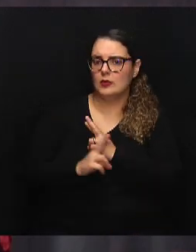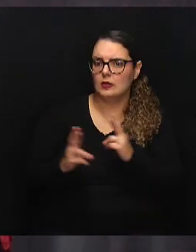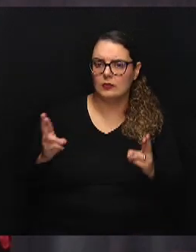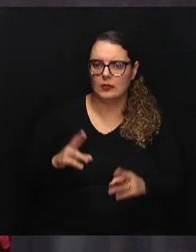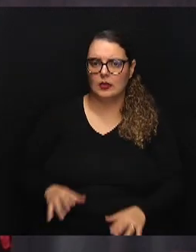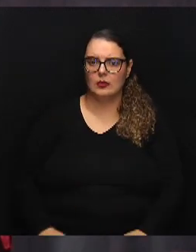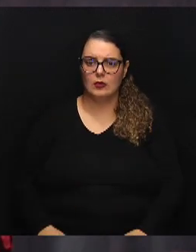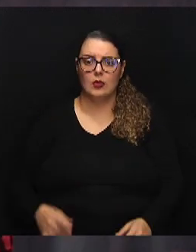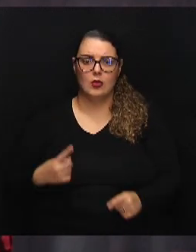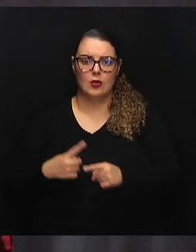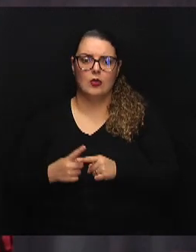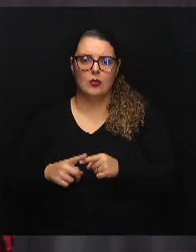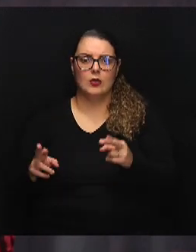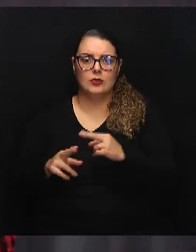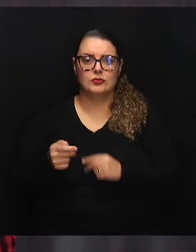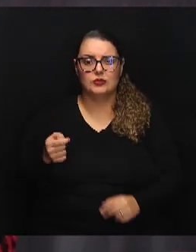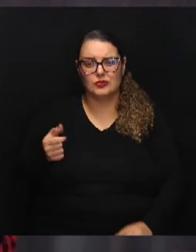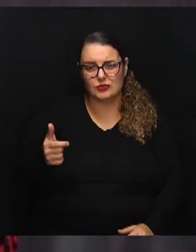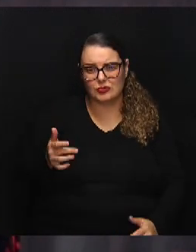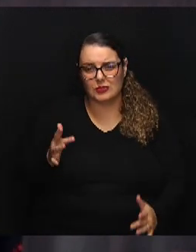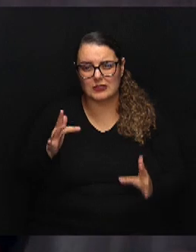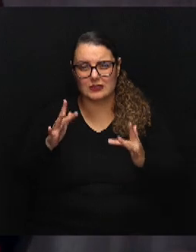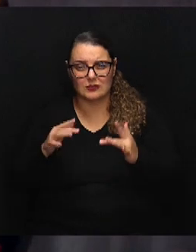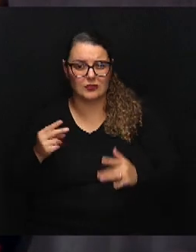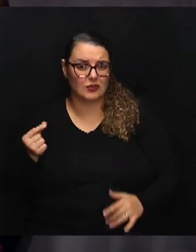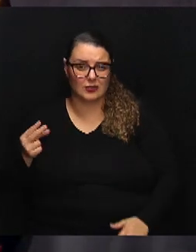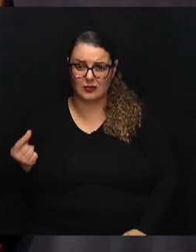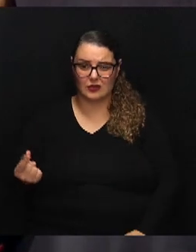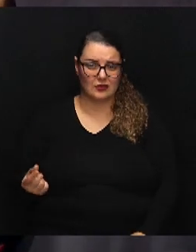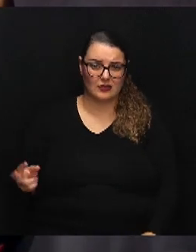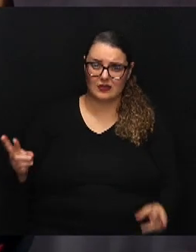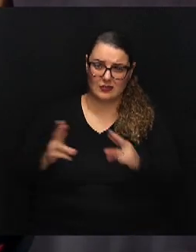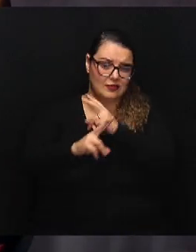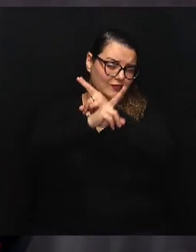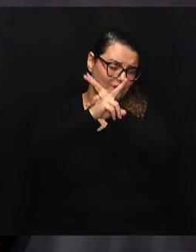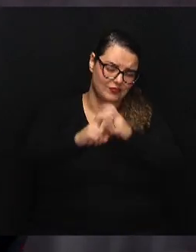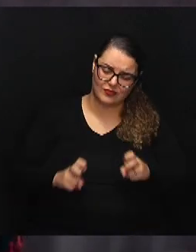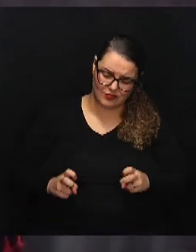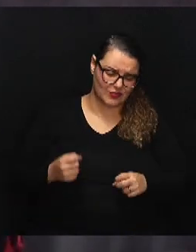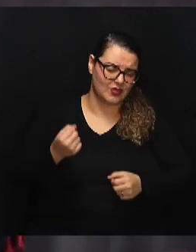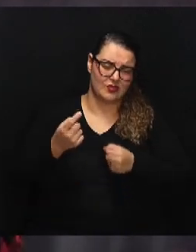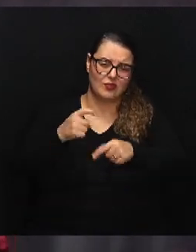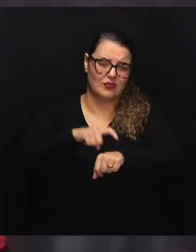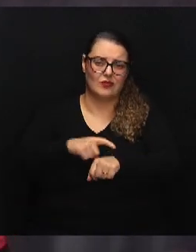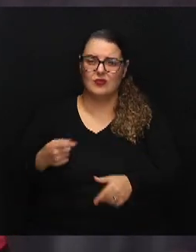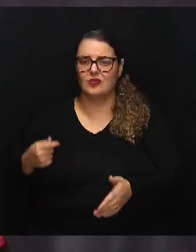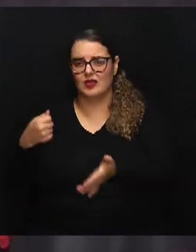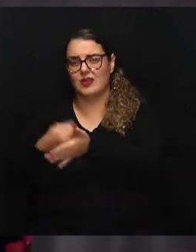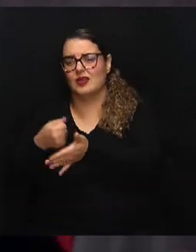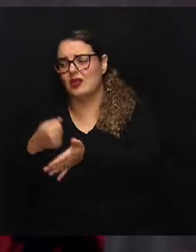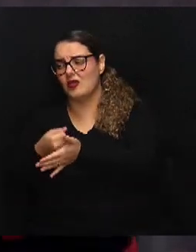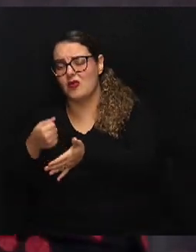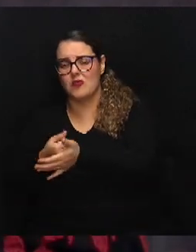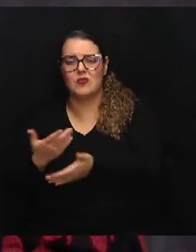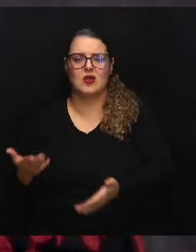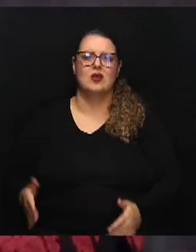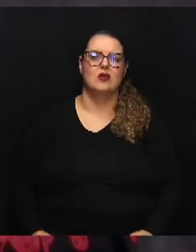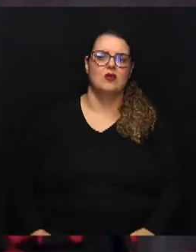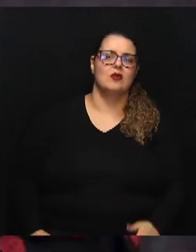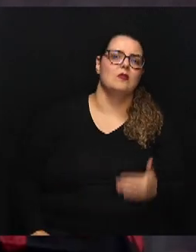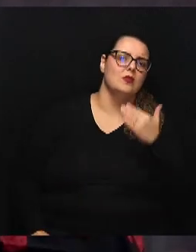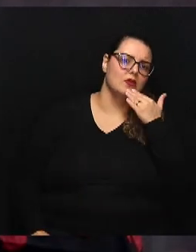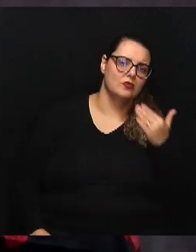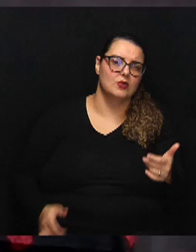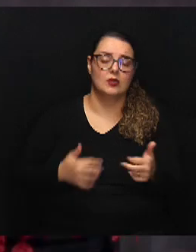manter uma relação de quase namoro por muito tempo, a relação vai se tornar tóxica em um momento. Porque começam as cobranças, você começa a cobrar coisa, mas